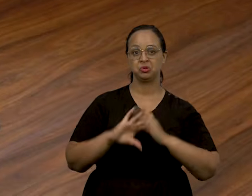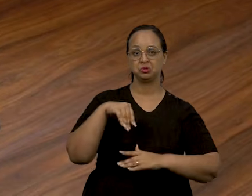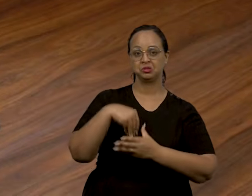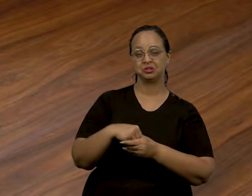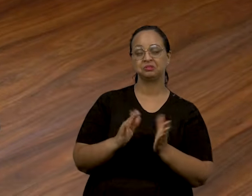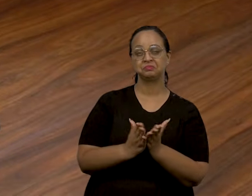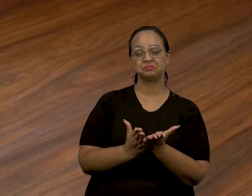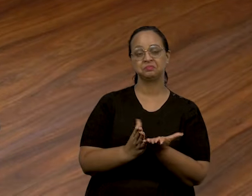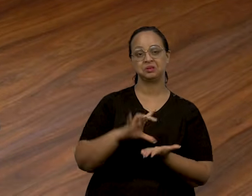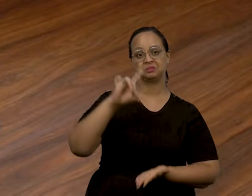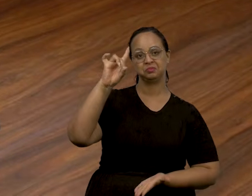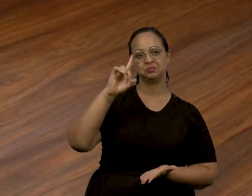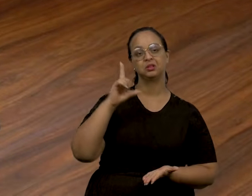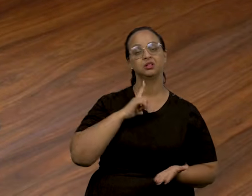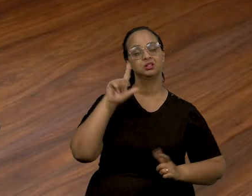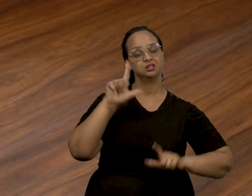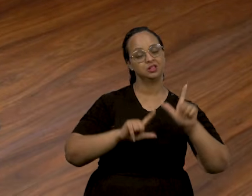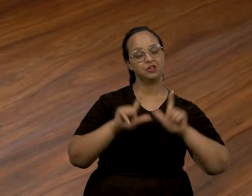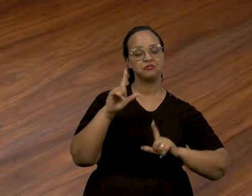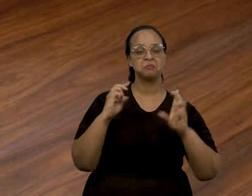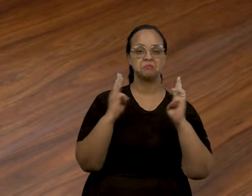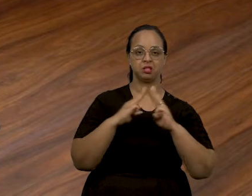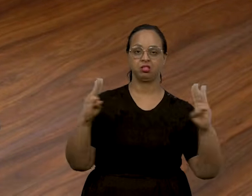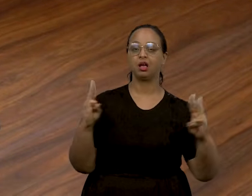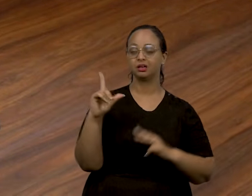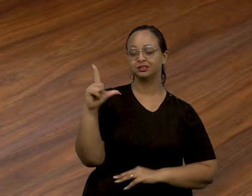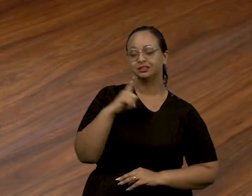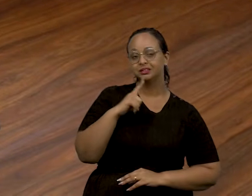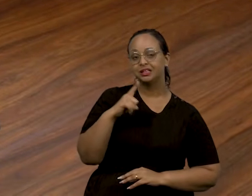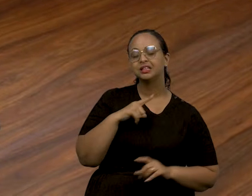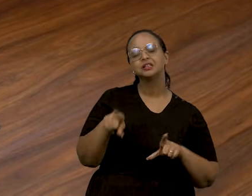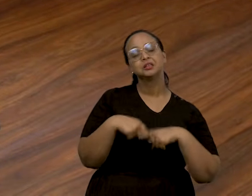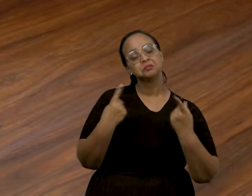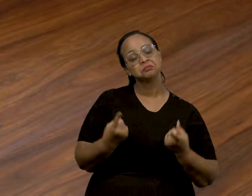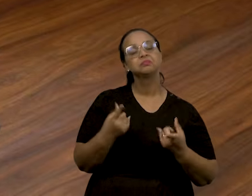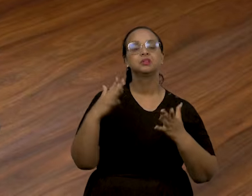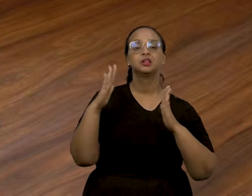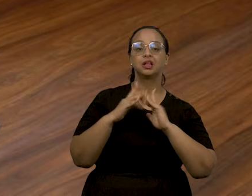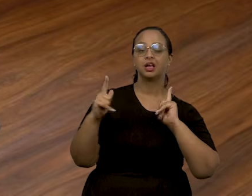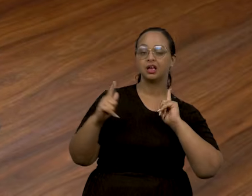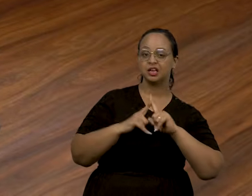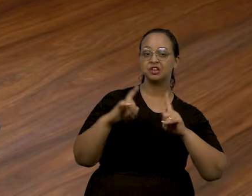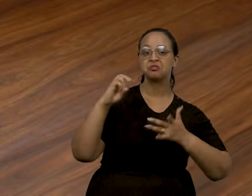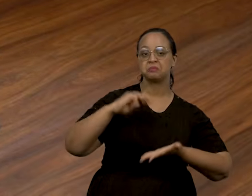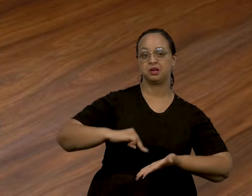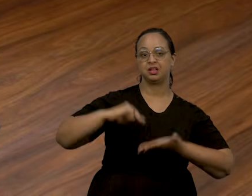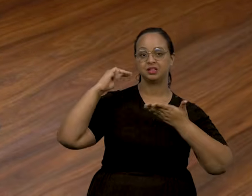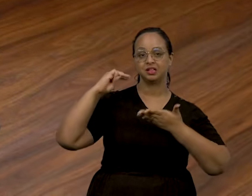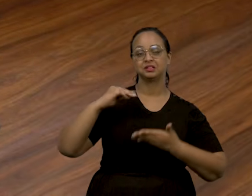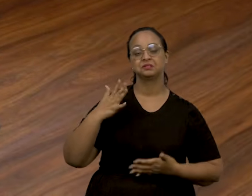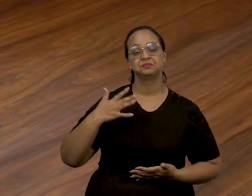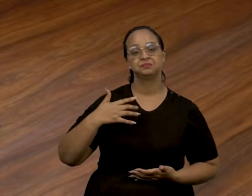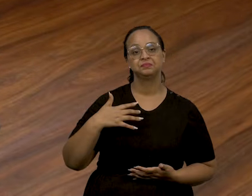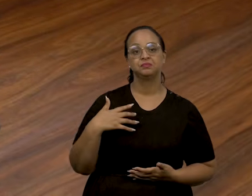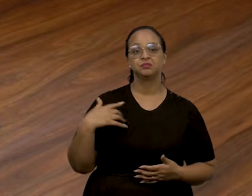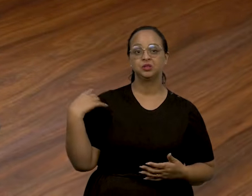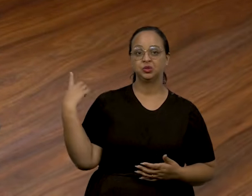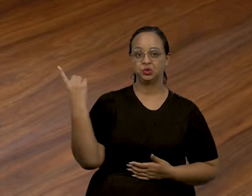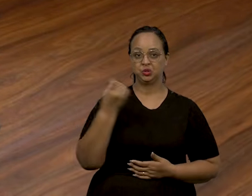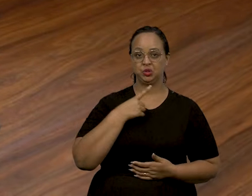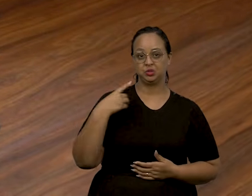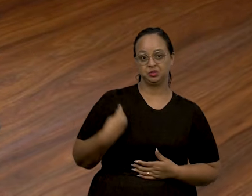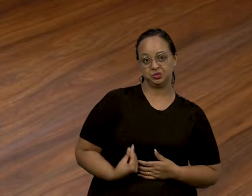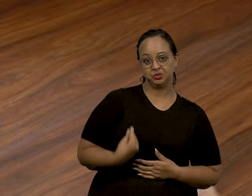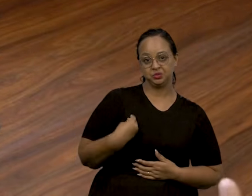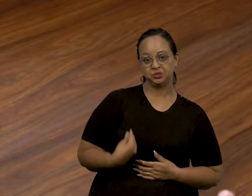parte da TV Manaína e também da Igreja Cristã Maranata. Para quem não conhece, nós fazemos